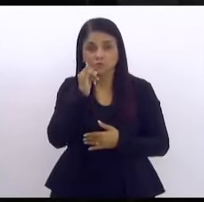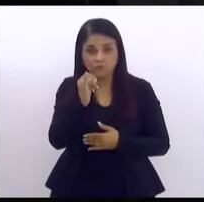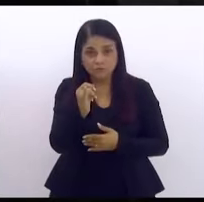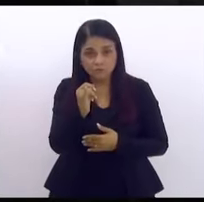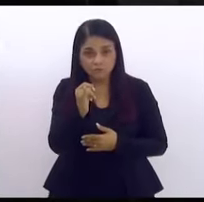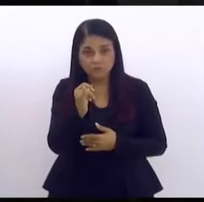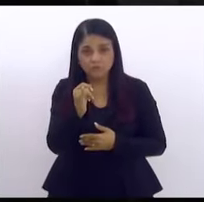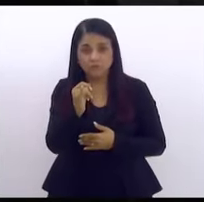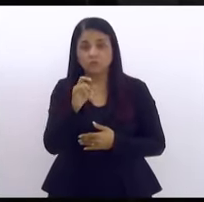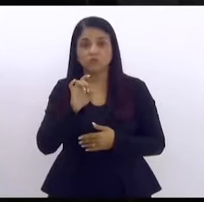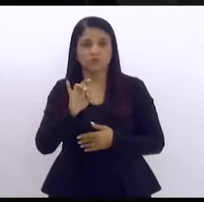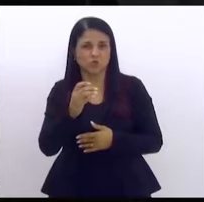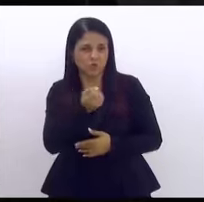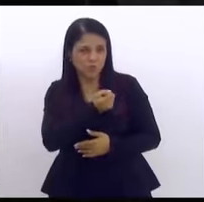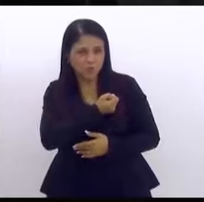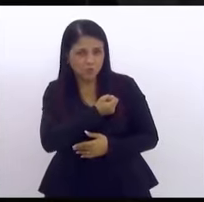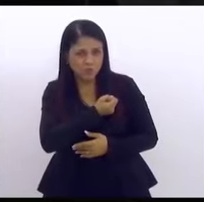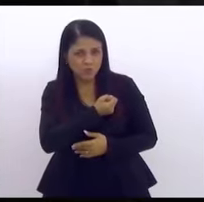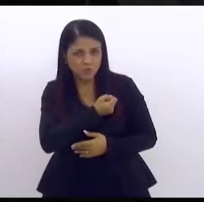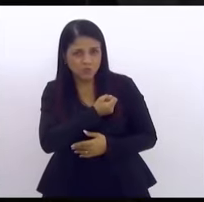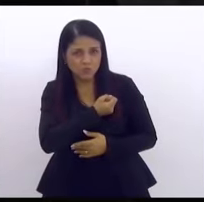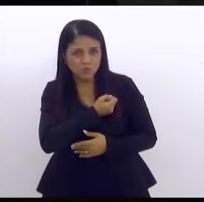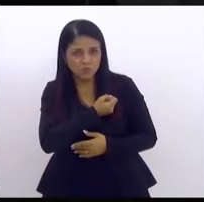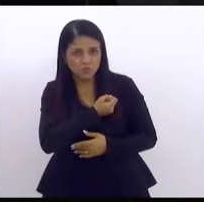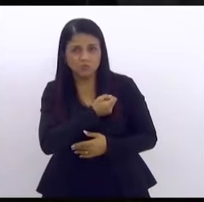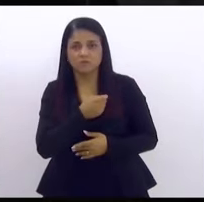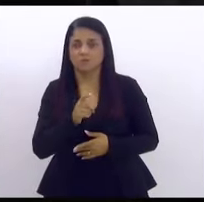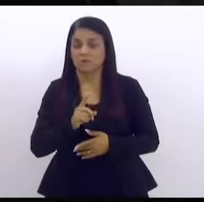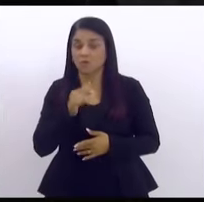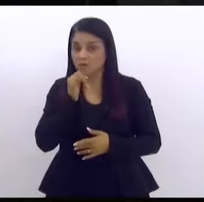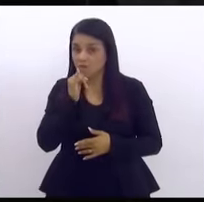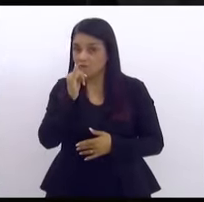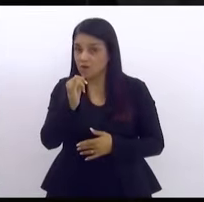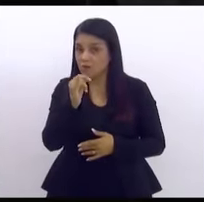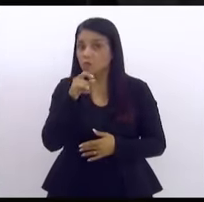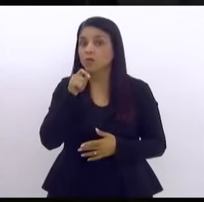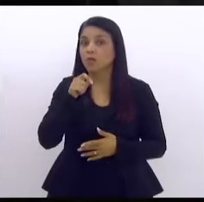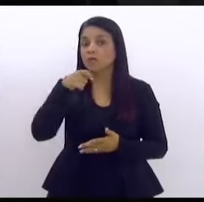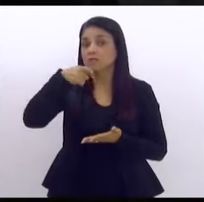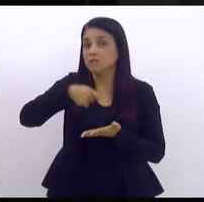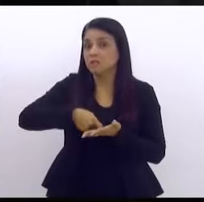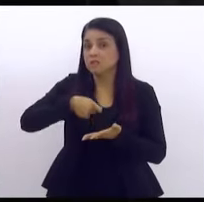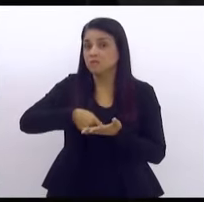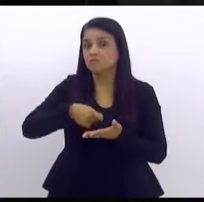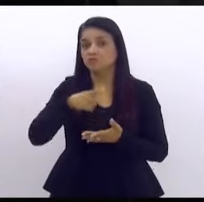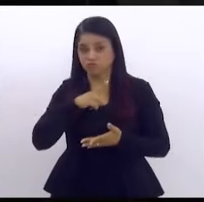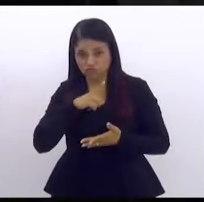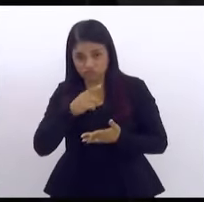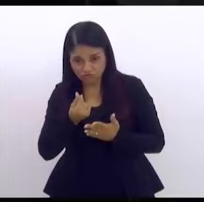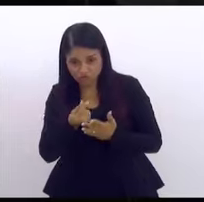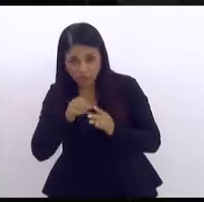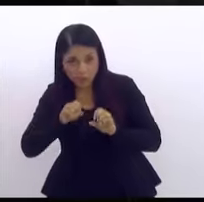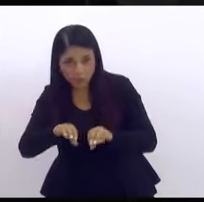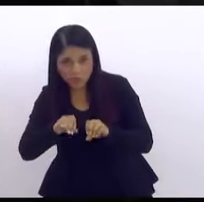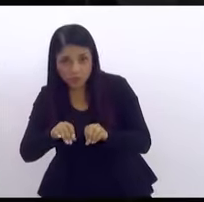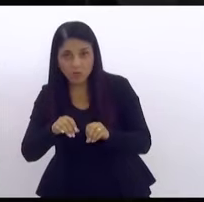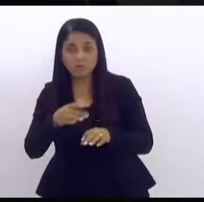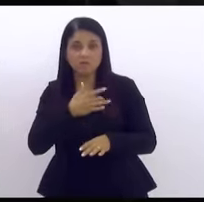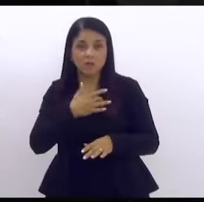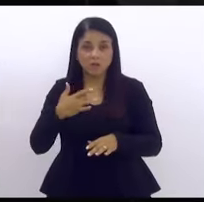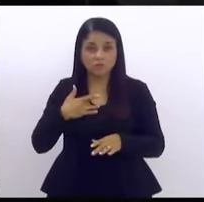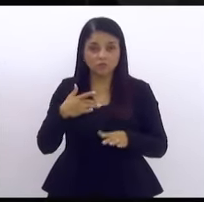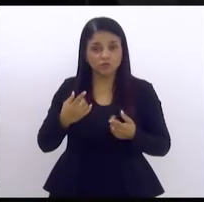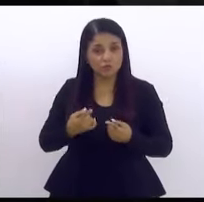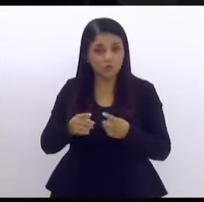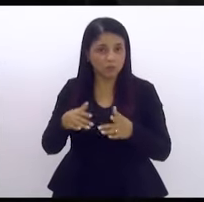só números vazios. O que a gente está dizendo aqui é determinando se vai ter dinheiro para a educação, para a saúde, para o combate à